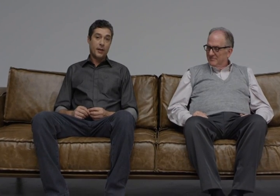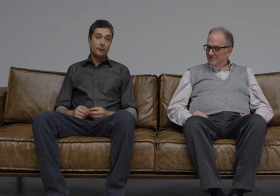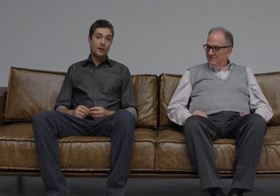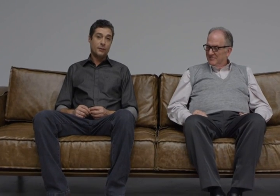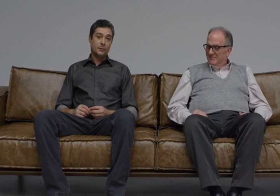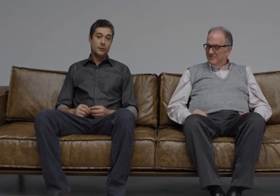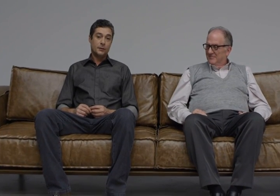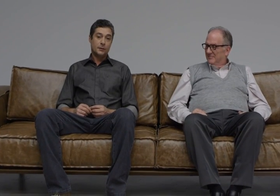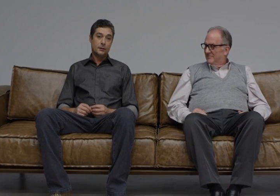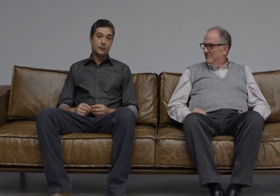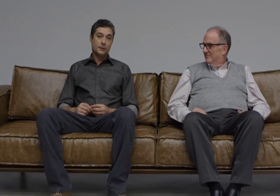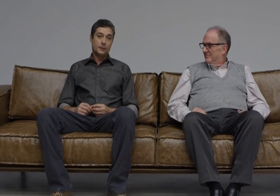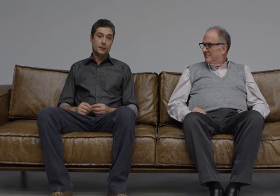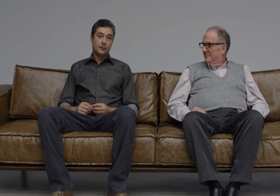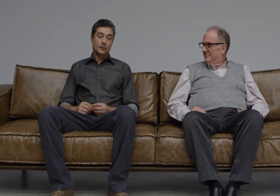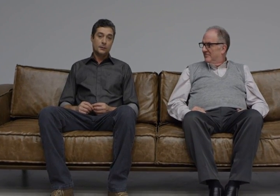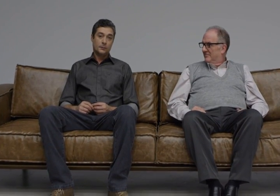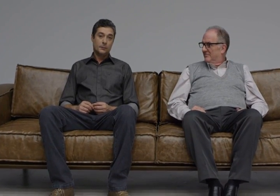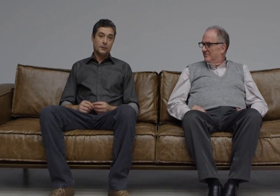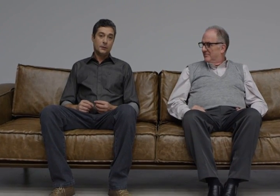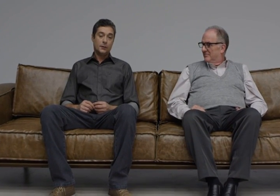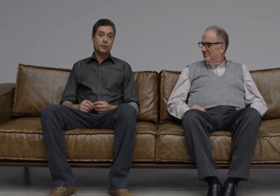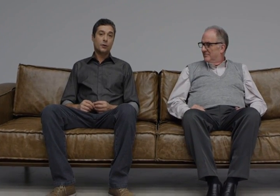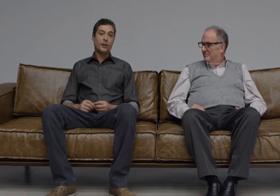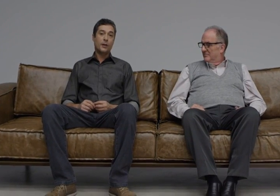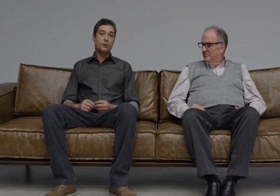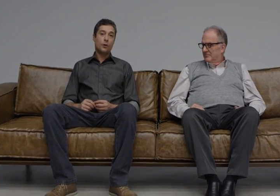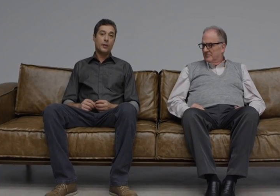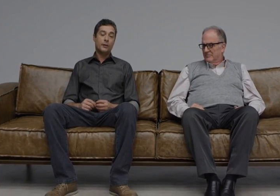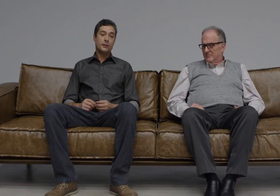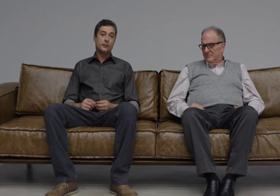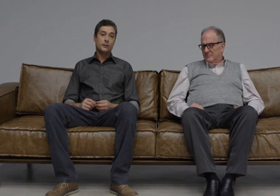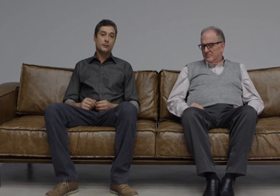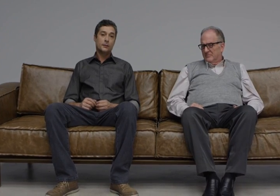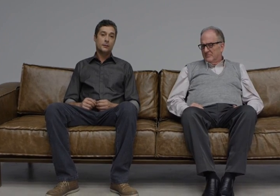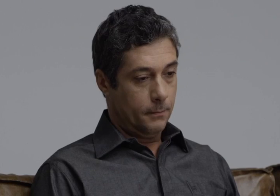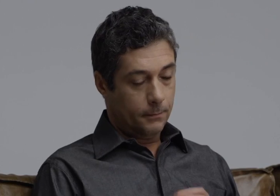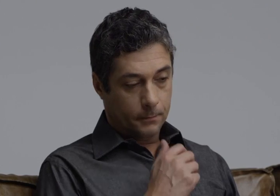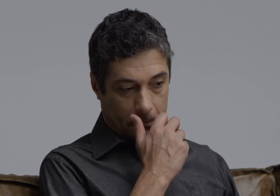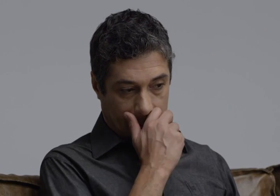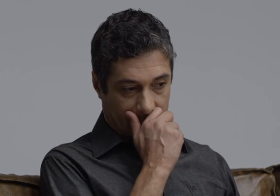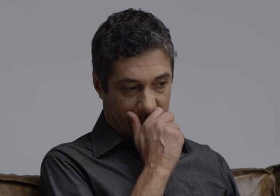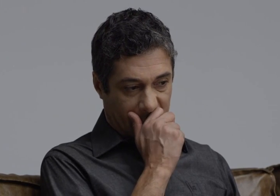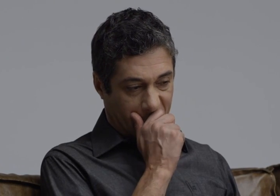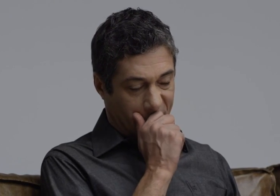Amanhã, aqui perto da firma, eu vou atropelar o seu Almeida.